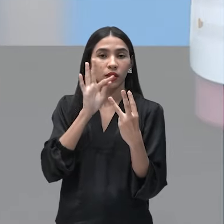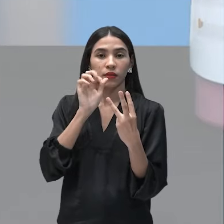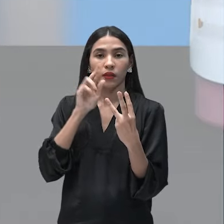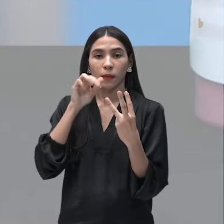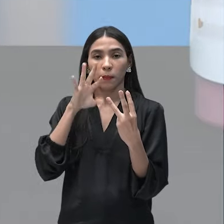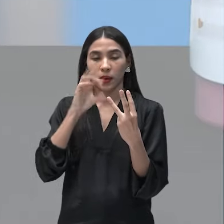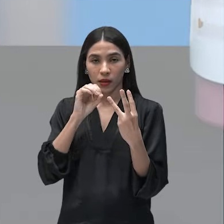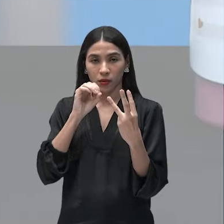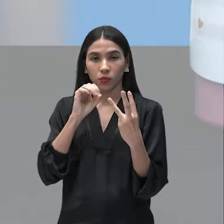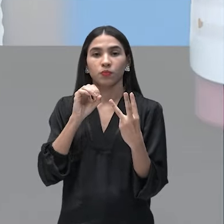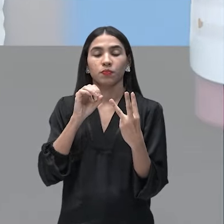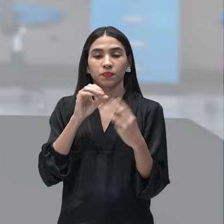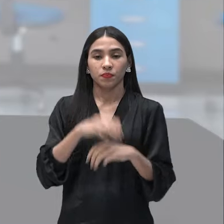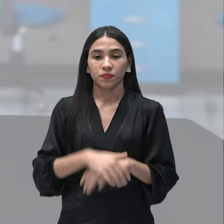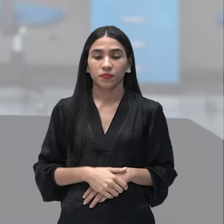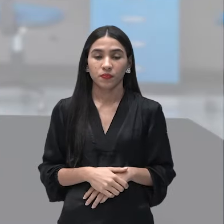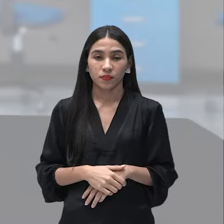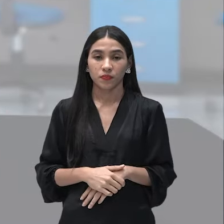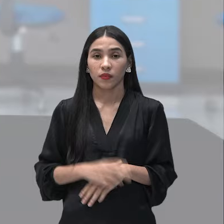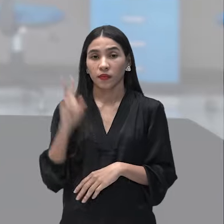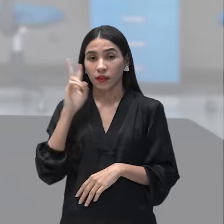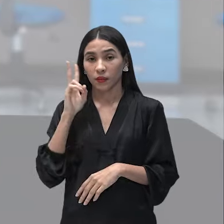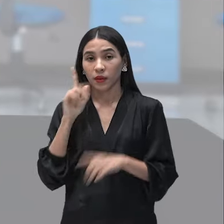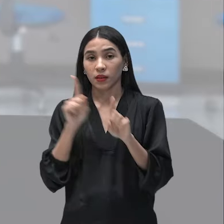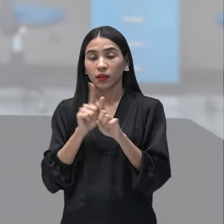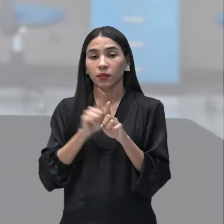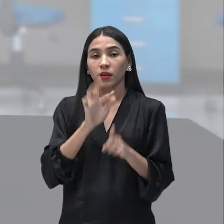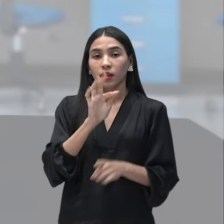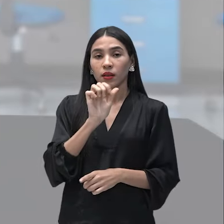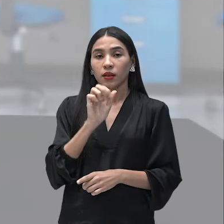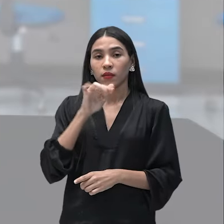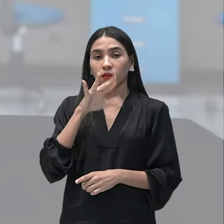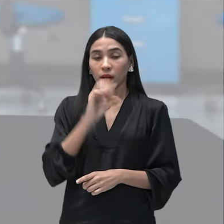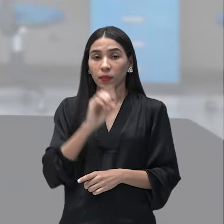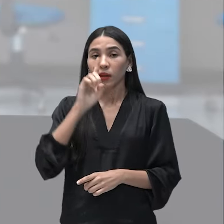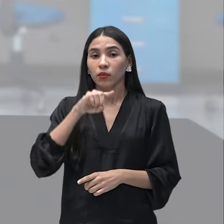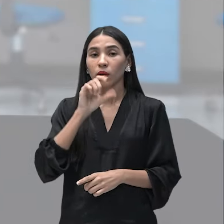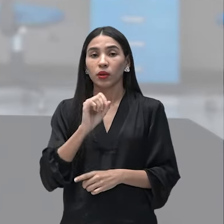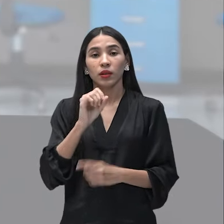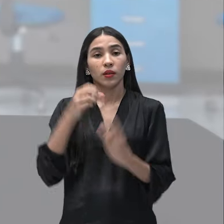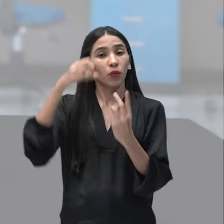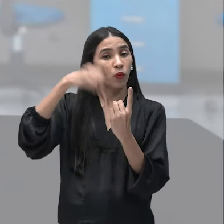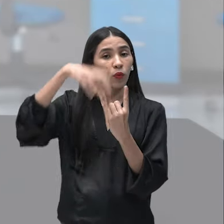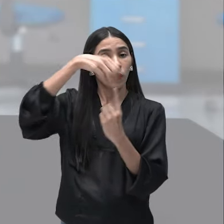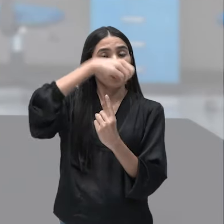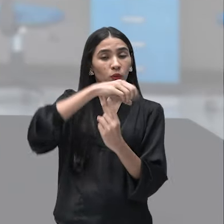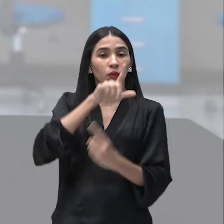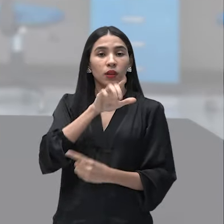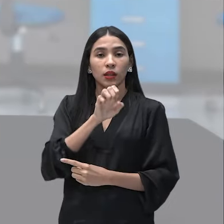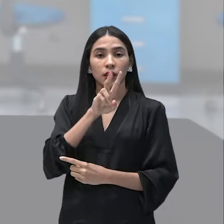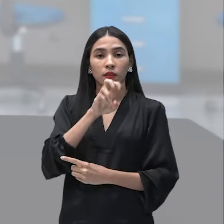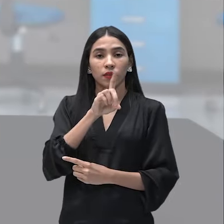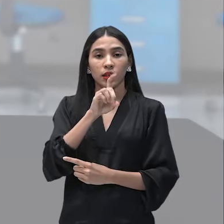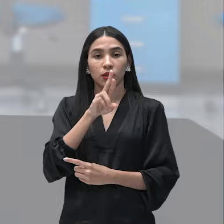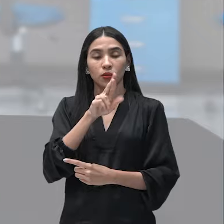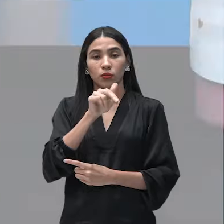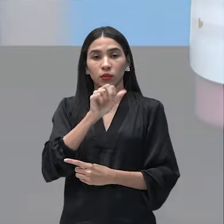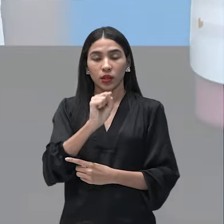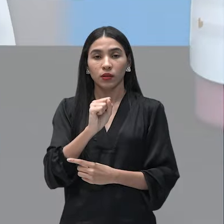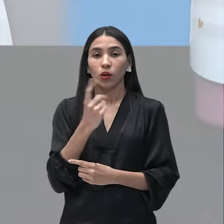e fermento biológico. Lembrando que o fermento biológico, nada mais é que o fungo, a nossa levedura, que é unicelular.